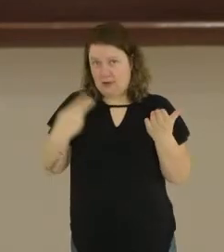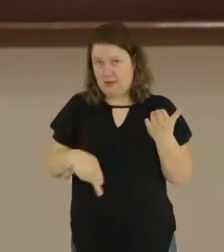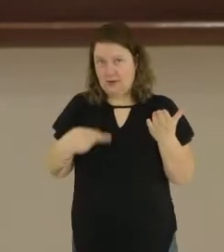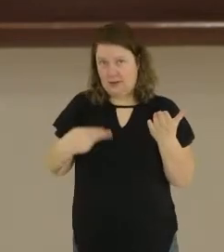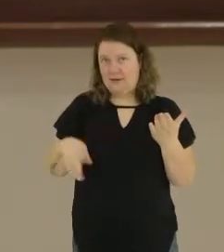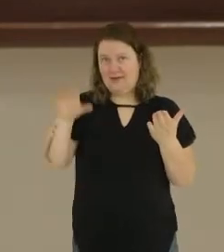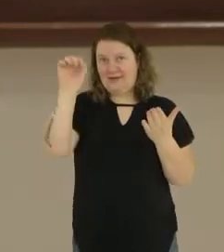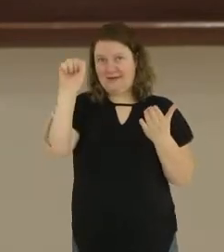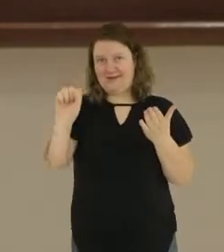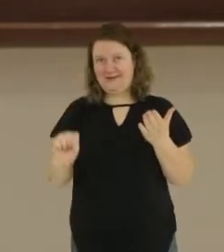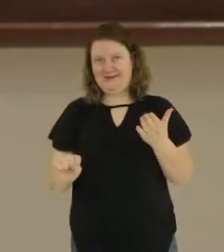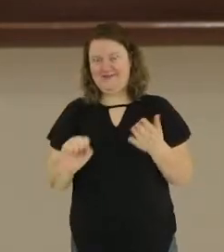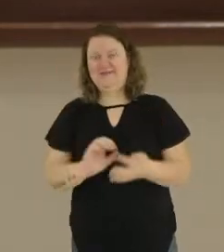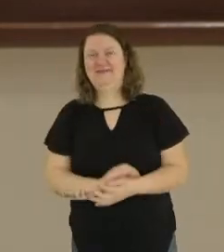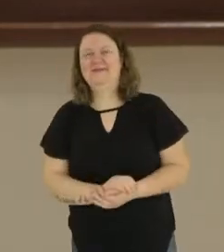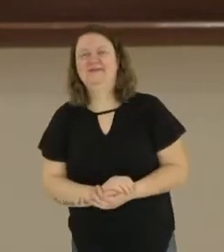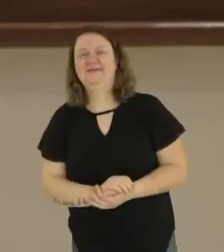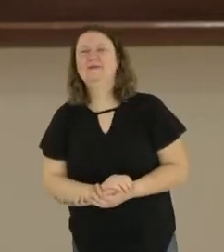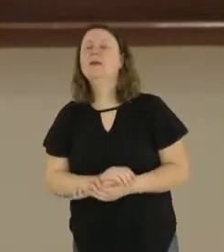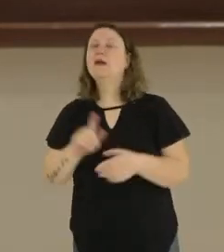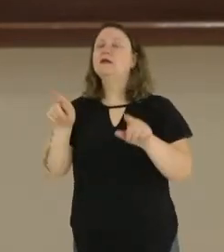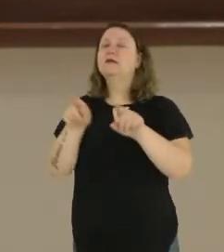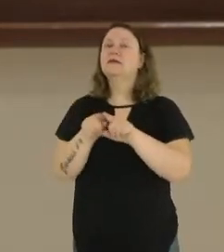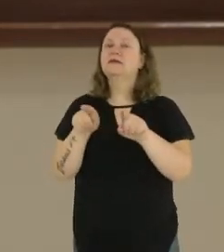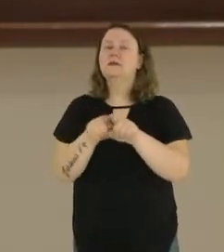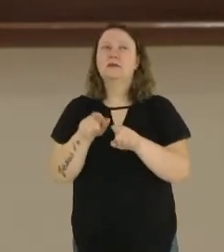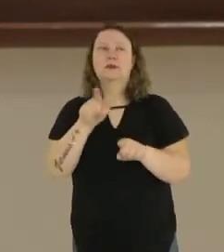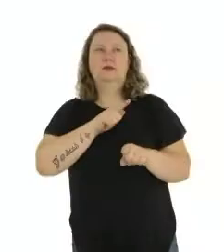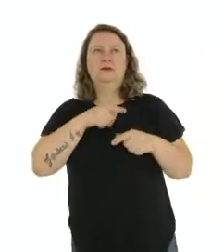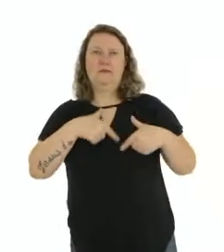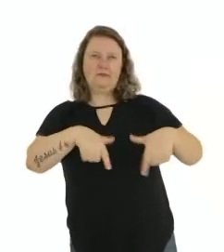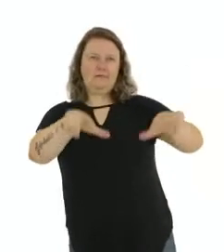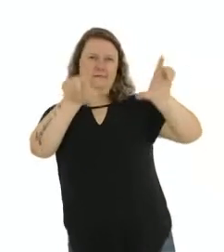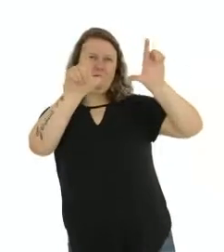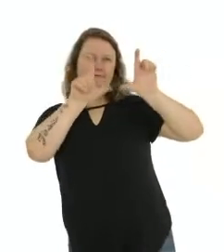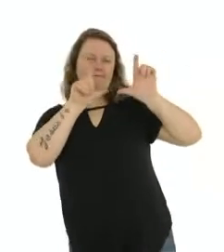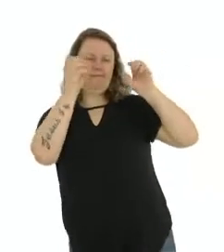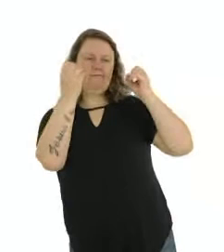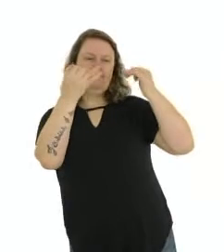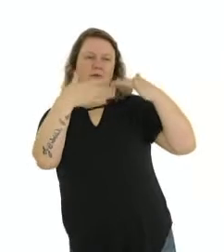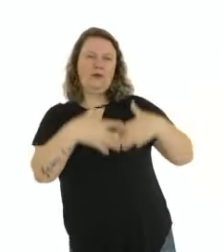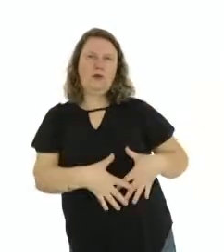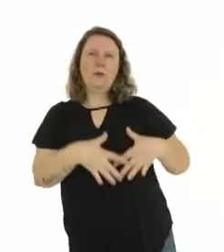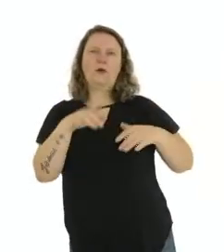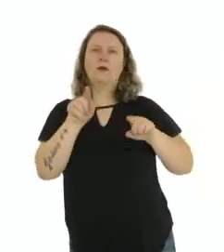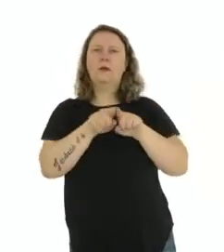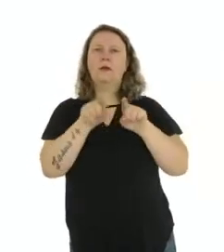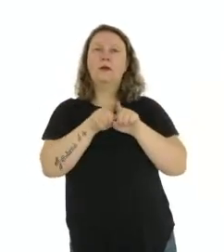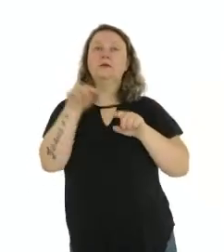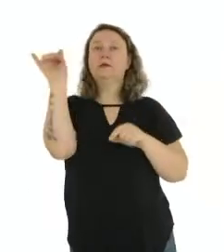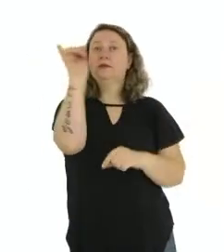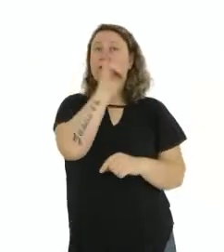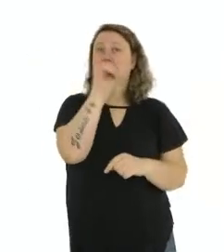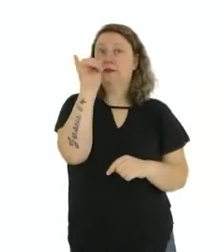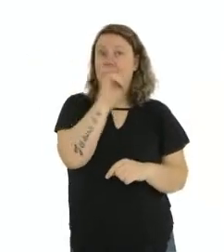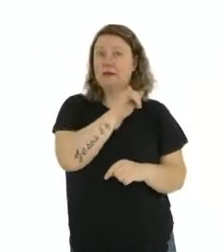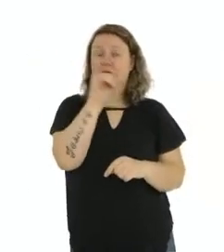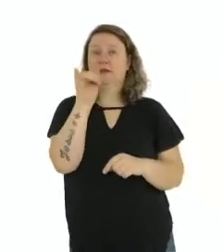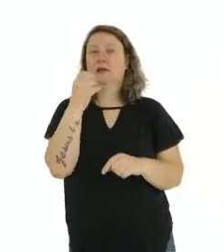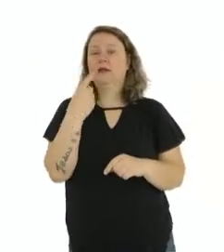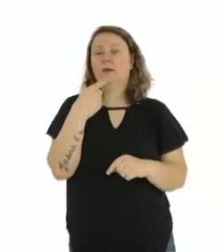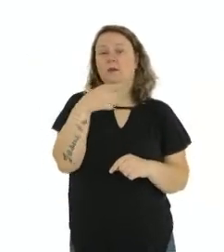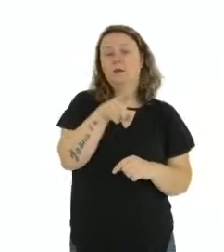Sul. Aqui a gente tem, então, um cartaz, né, que fala um pouco sobre essa imigração italiana no Brasil em